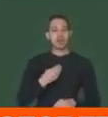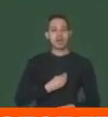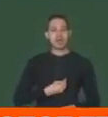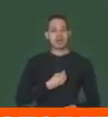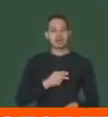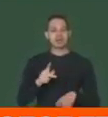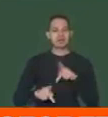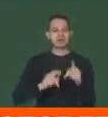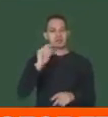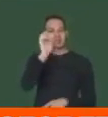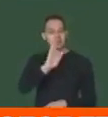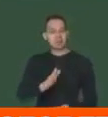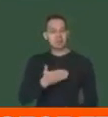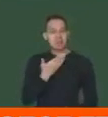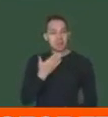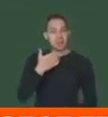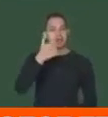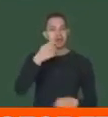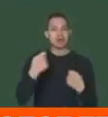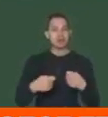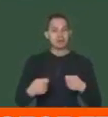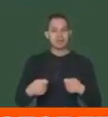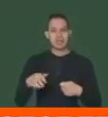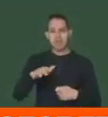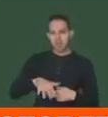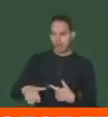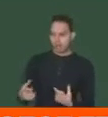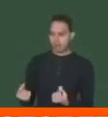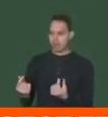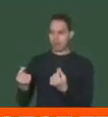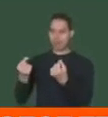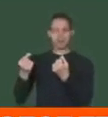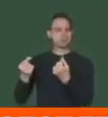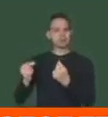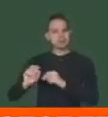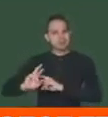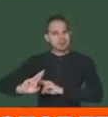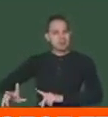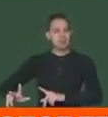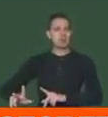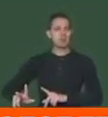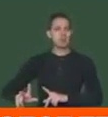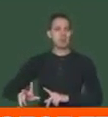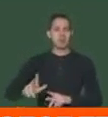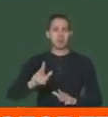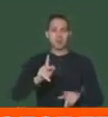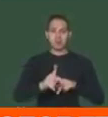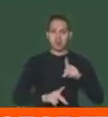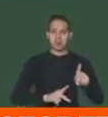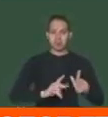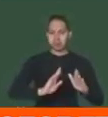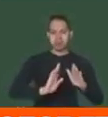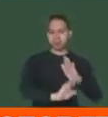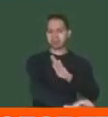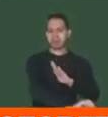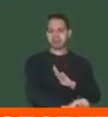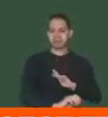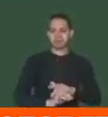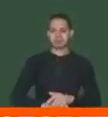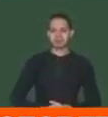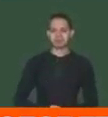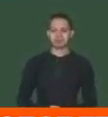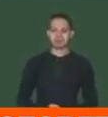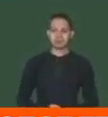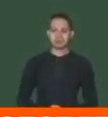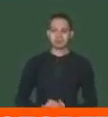brasileiro e não aquilo que o mercado quer fazer para retirar o pobre do orçamento. Como vem dizendo o